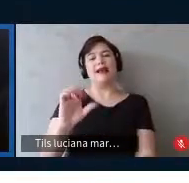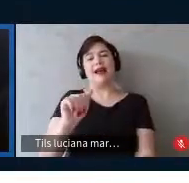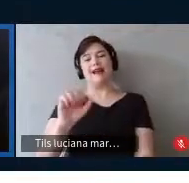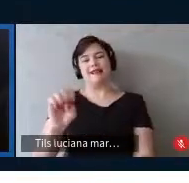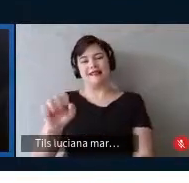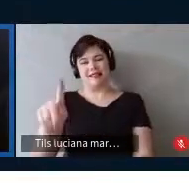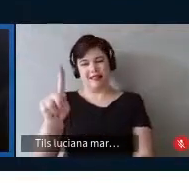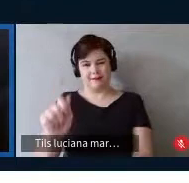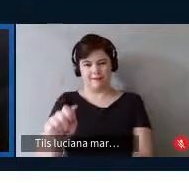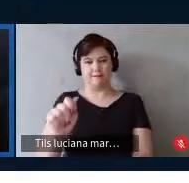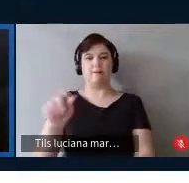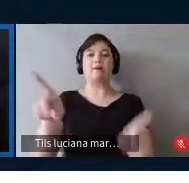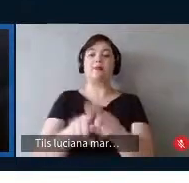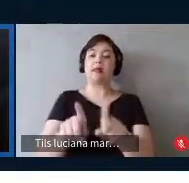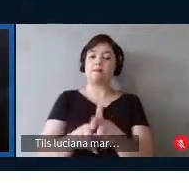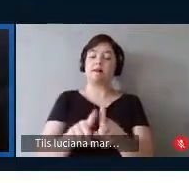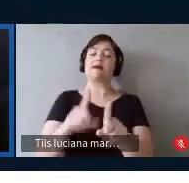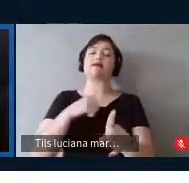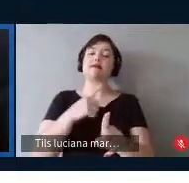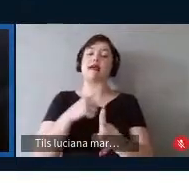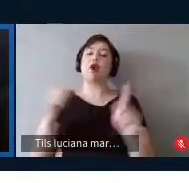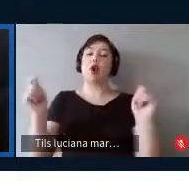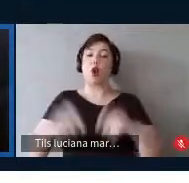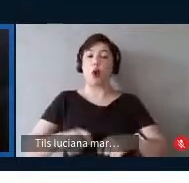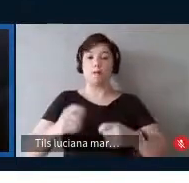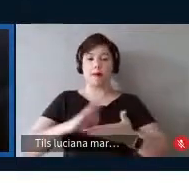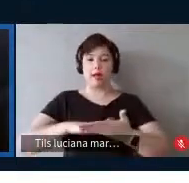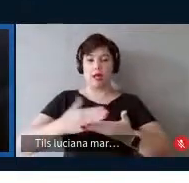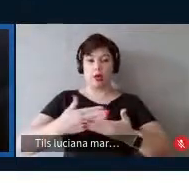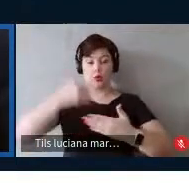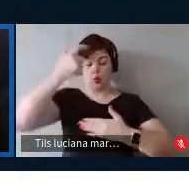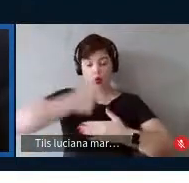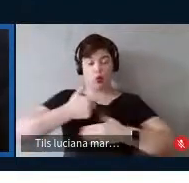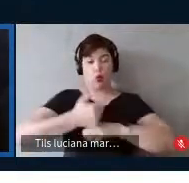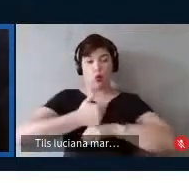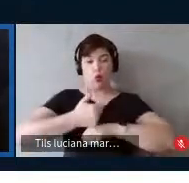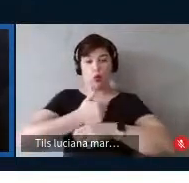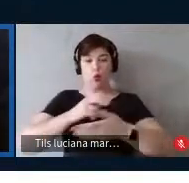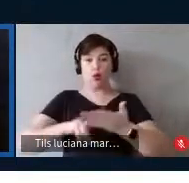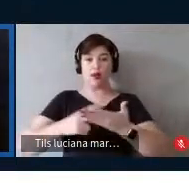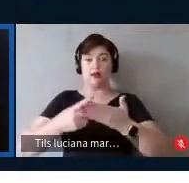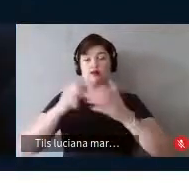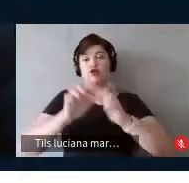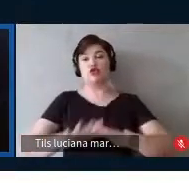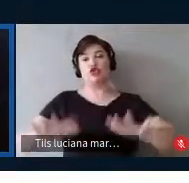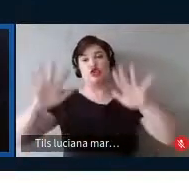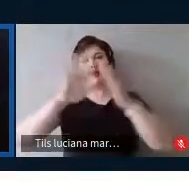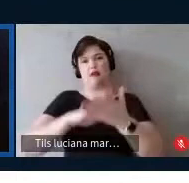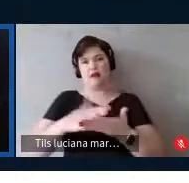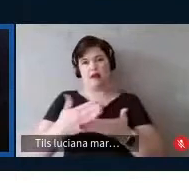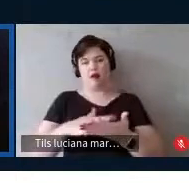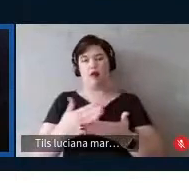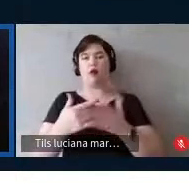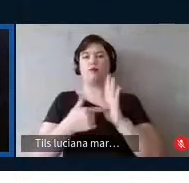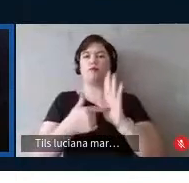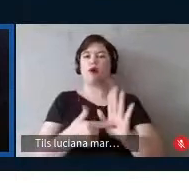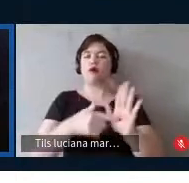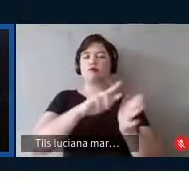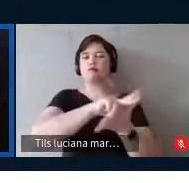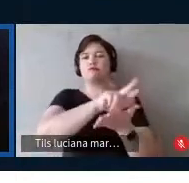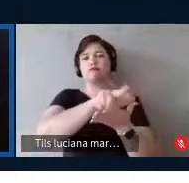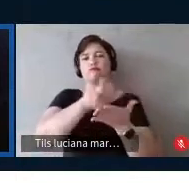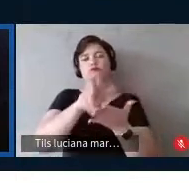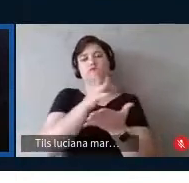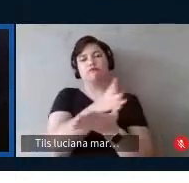tem a competência do intérprete como um âmbito geral, mostrando as várias dimensões